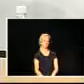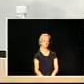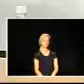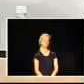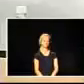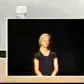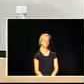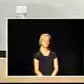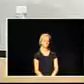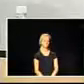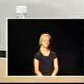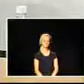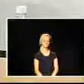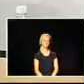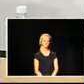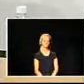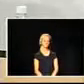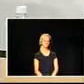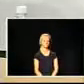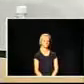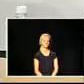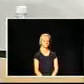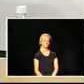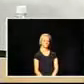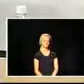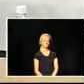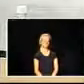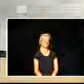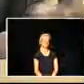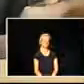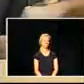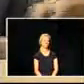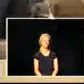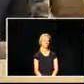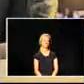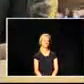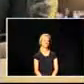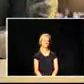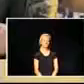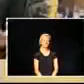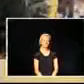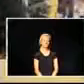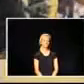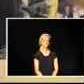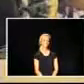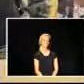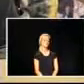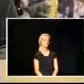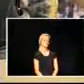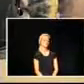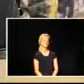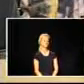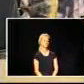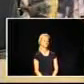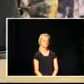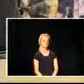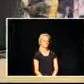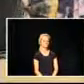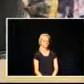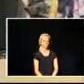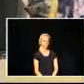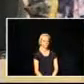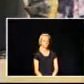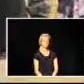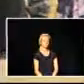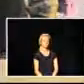lei entra em vigor na data de sua publicação. Parabenizar também o Curió, que ganhou o nome de rua hoje aqui. Ganhou na minha o nome